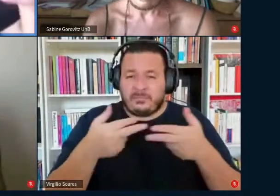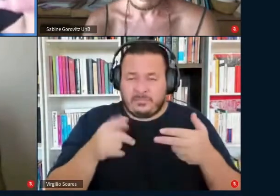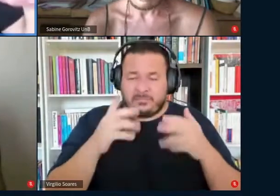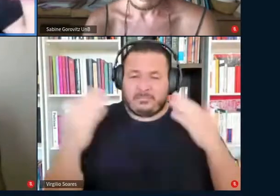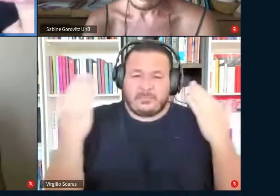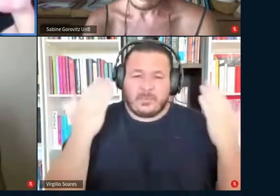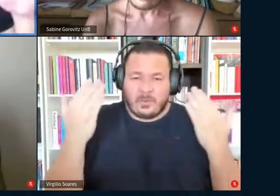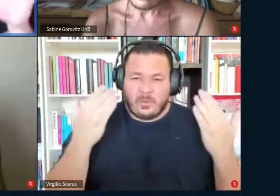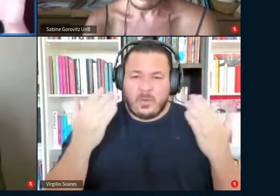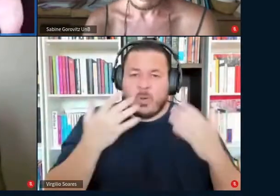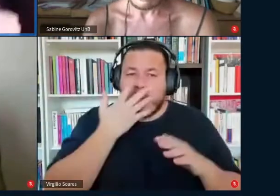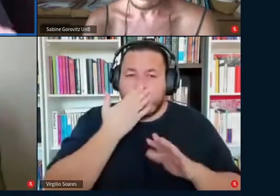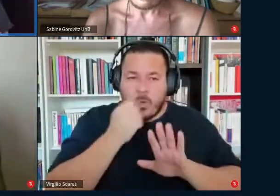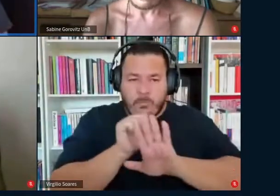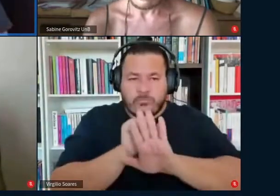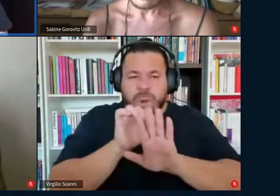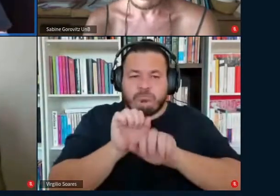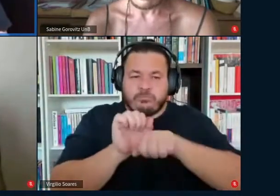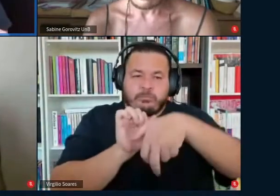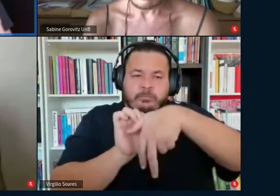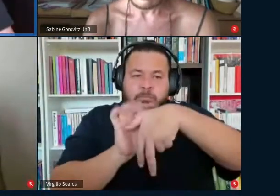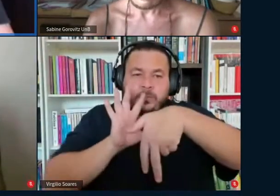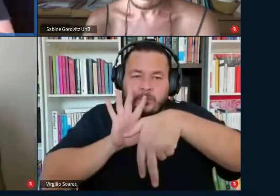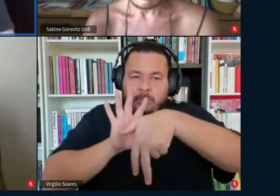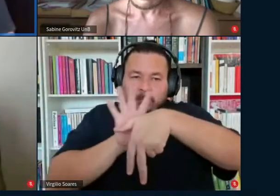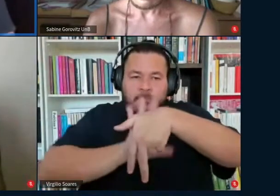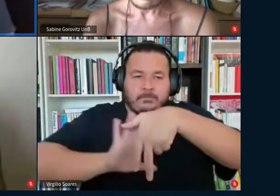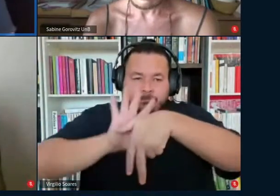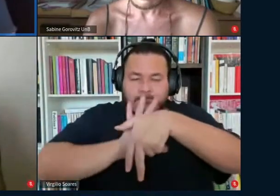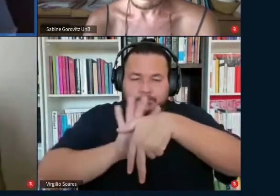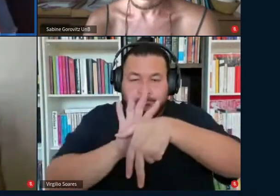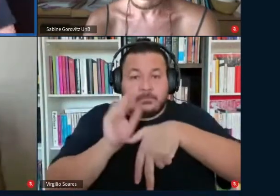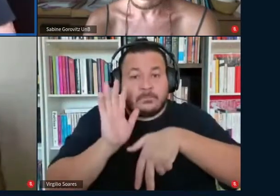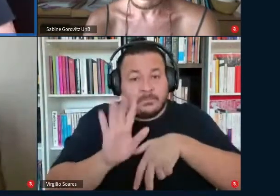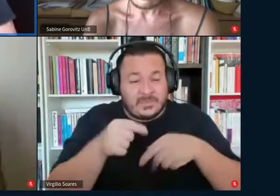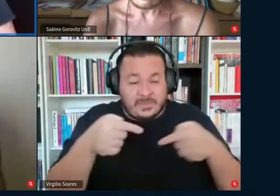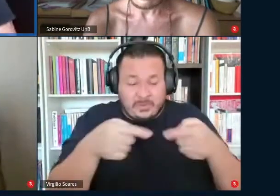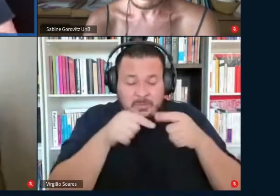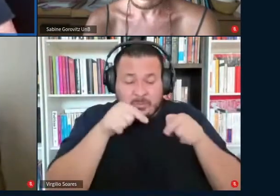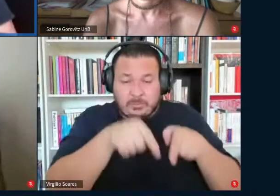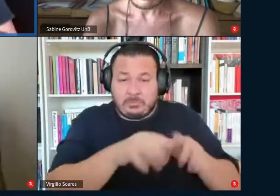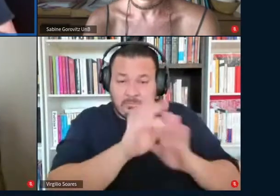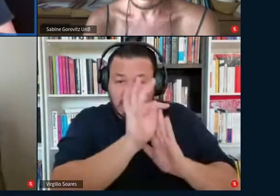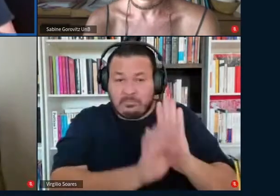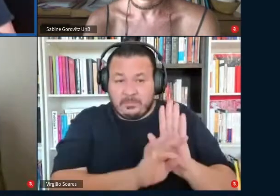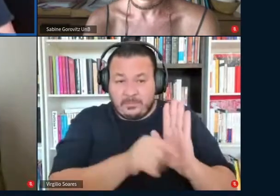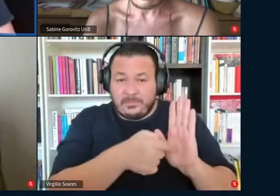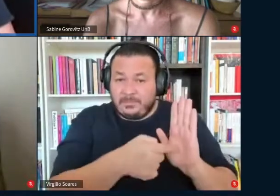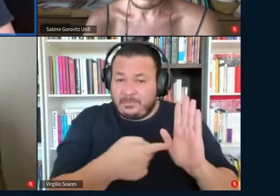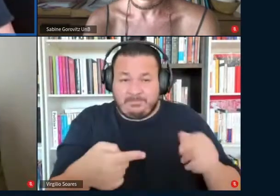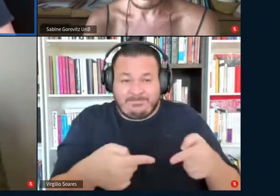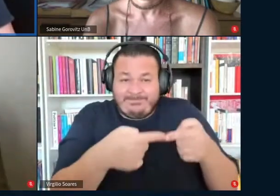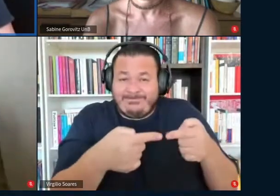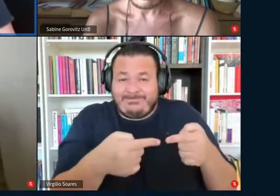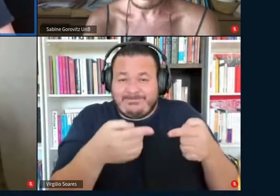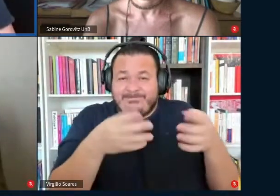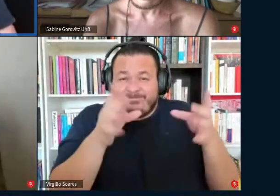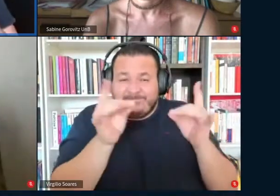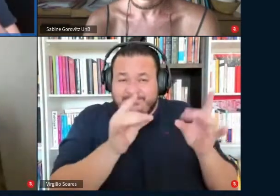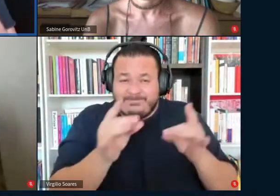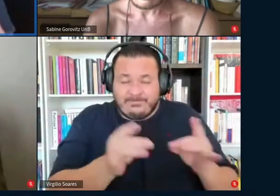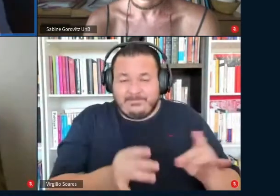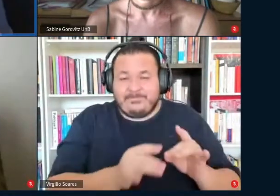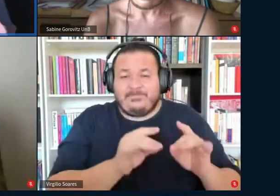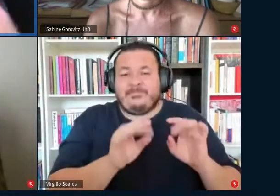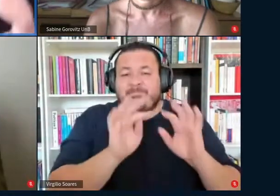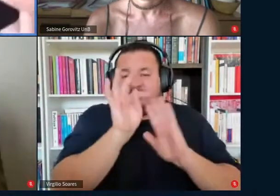contraste de cor, enfim. Mas da forma como está escrito naquele texto, não se remete tanto a essa especificidade